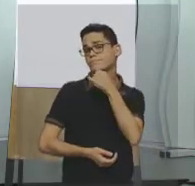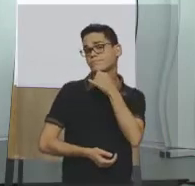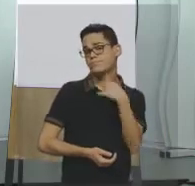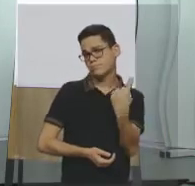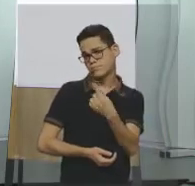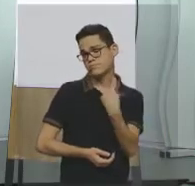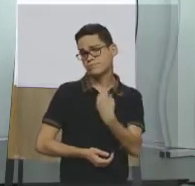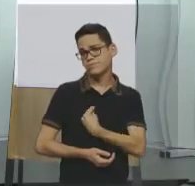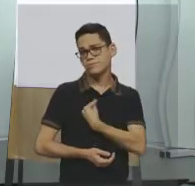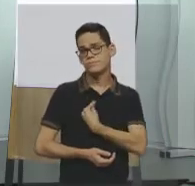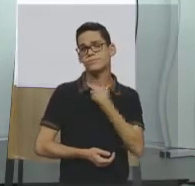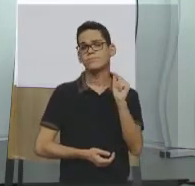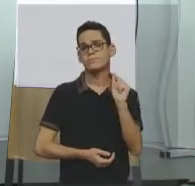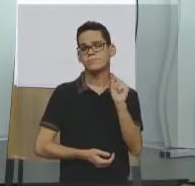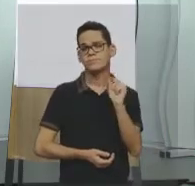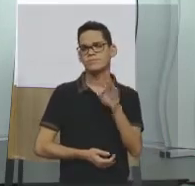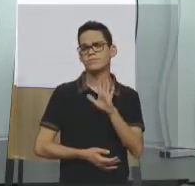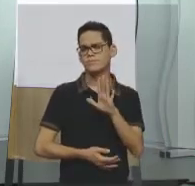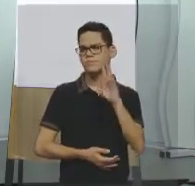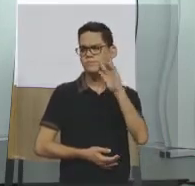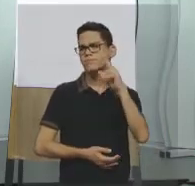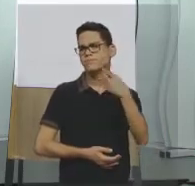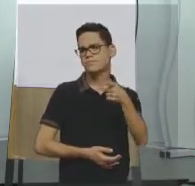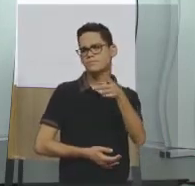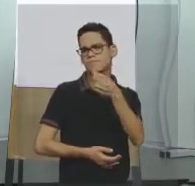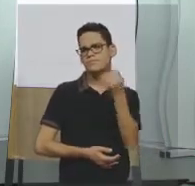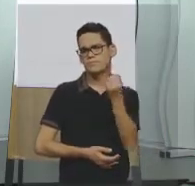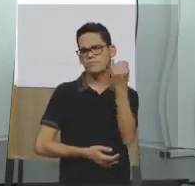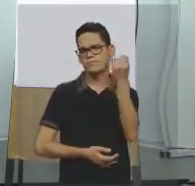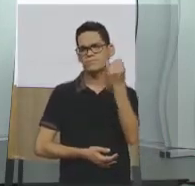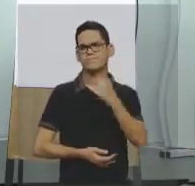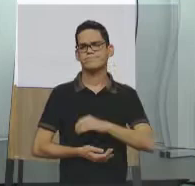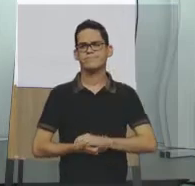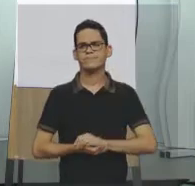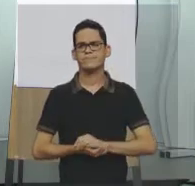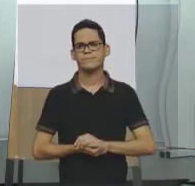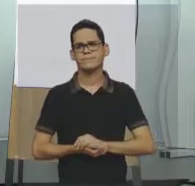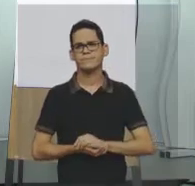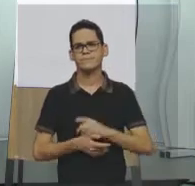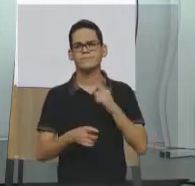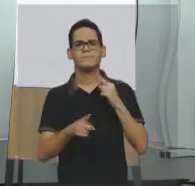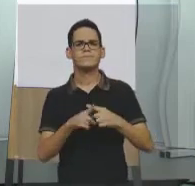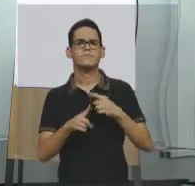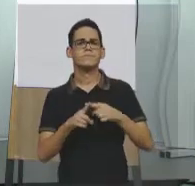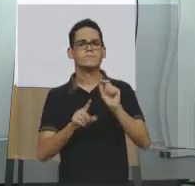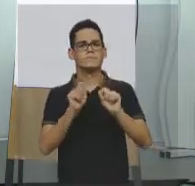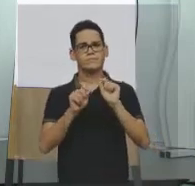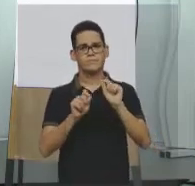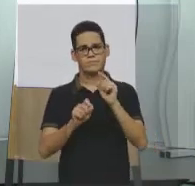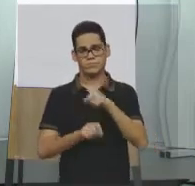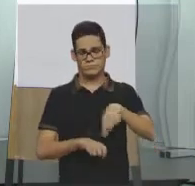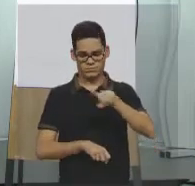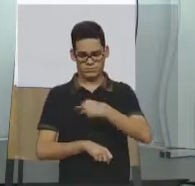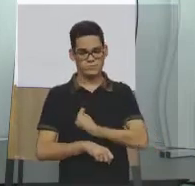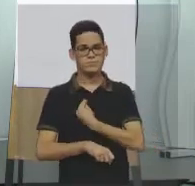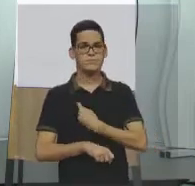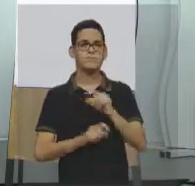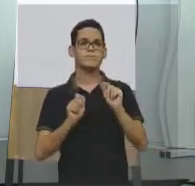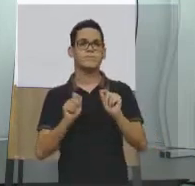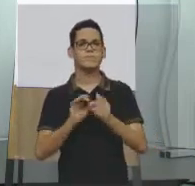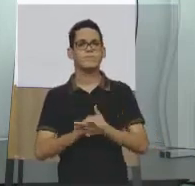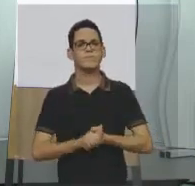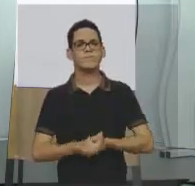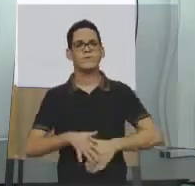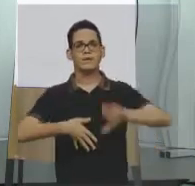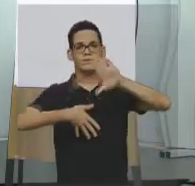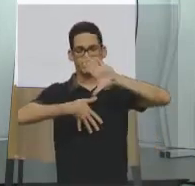nossos professores, e que eu também acho relevante, como eu disse, porque tem a ver com onde nós vivemos, é a relação da